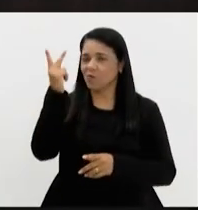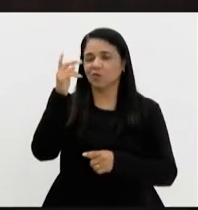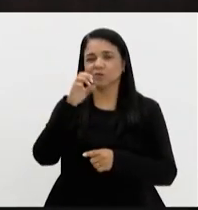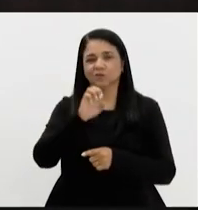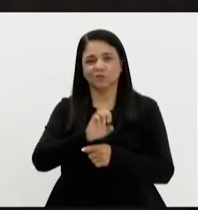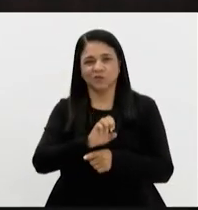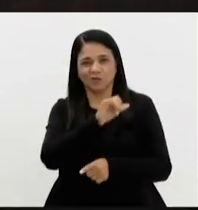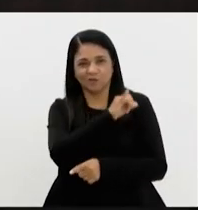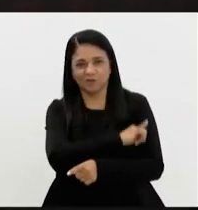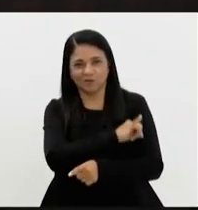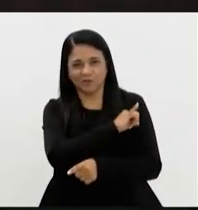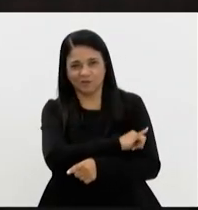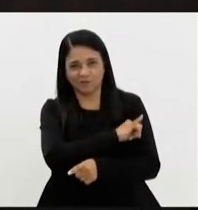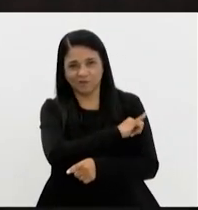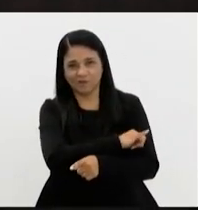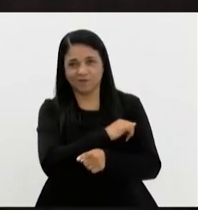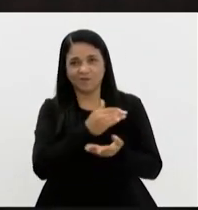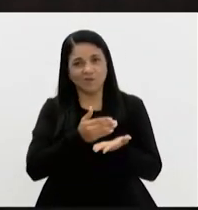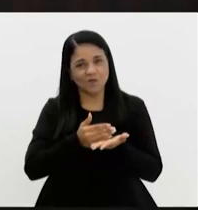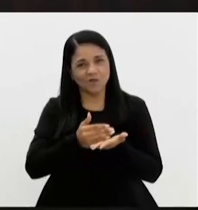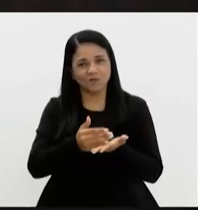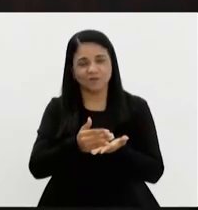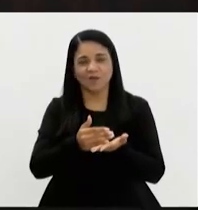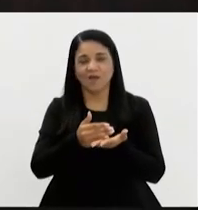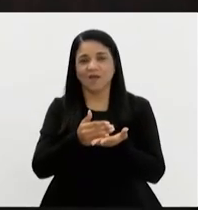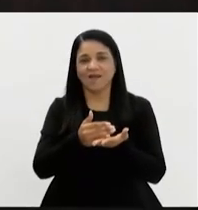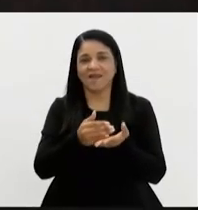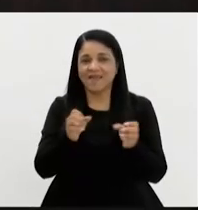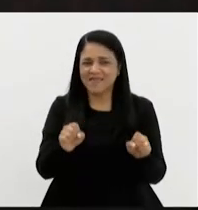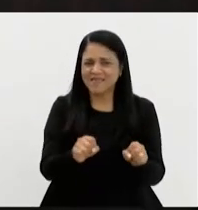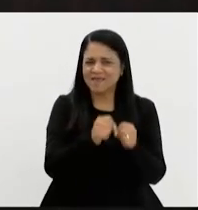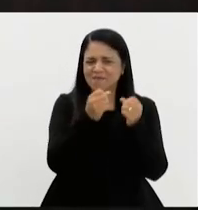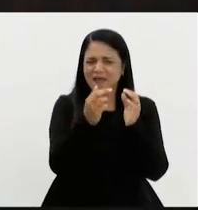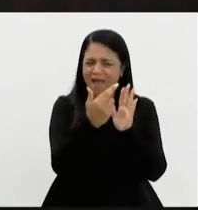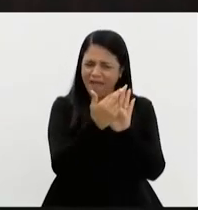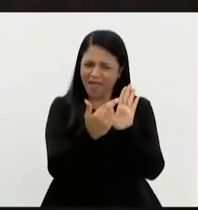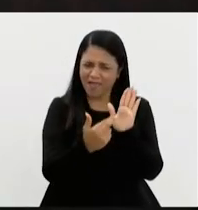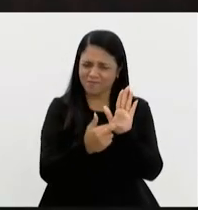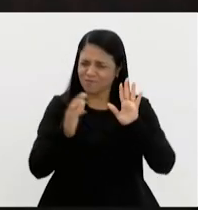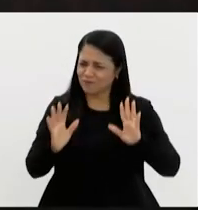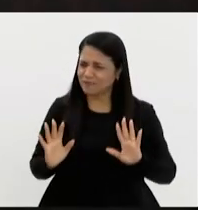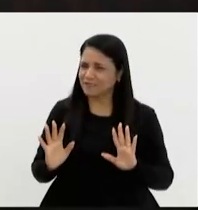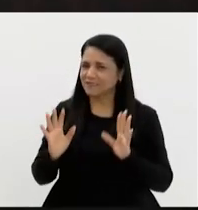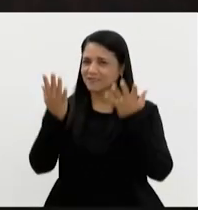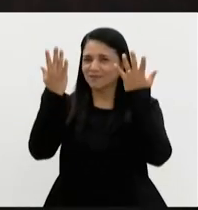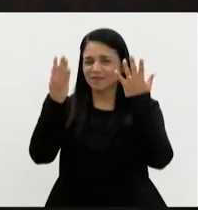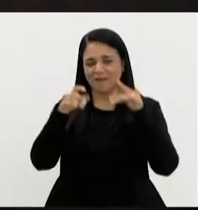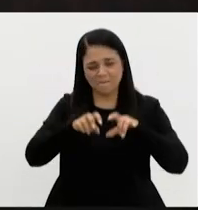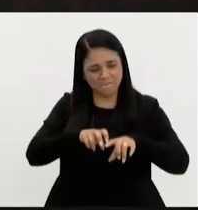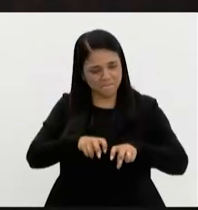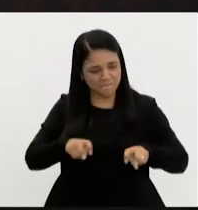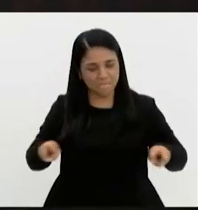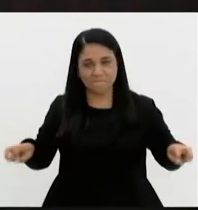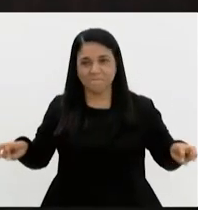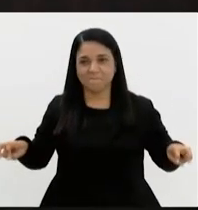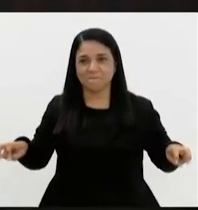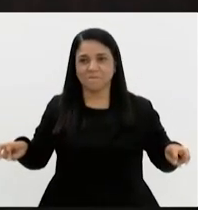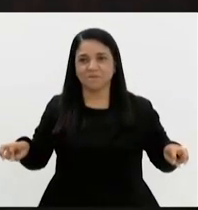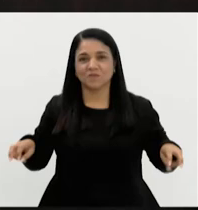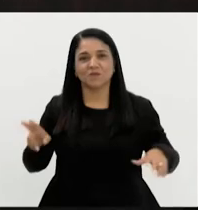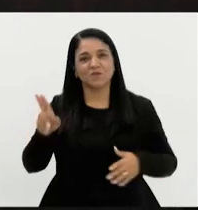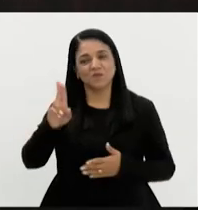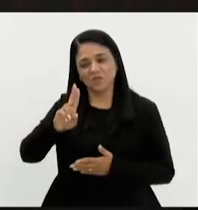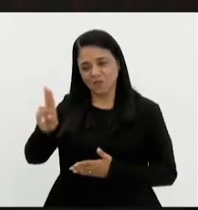Rio eu quero começar permita-me a quebra do protocolo Dr Robson mas eu vou saudar inicialmente a mesa no nome da